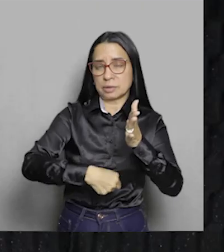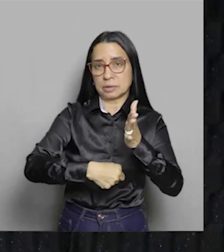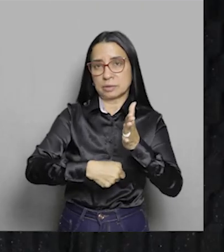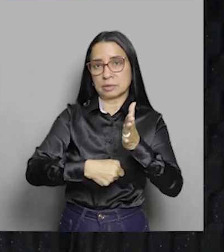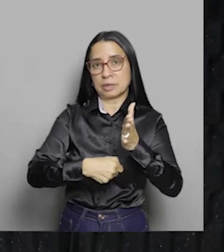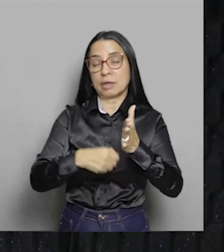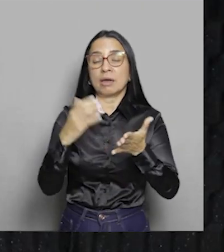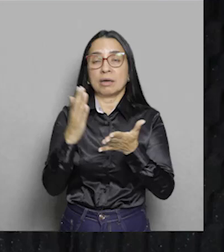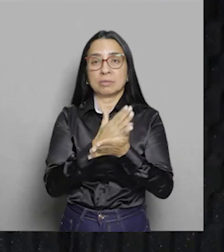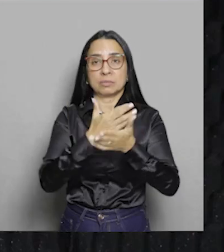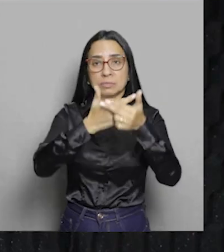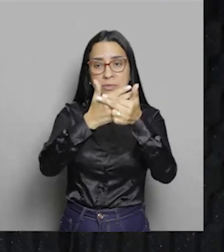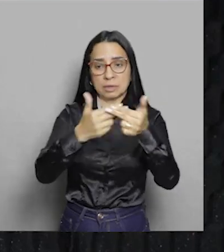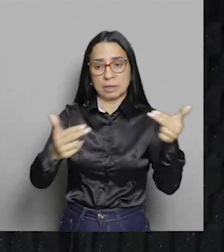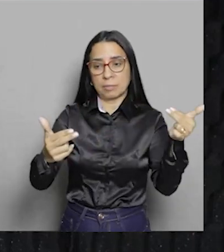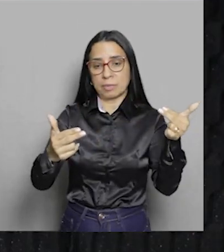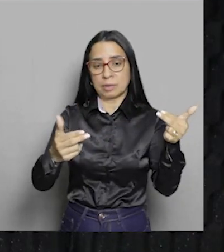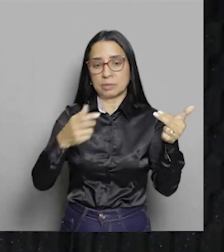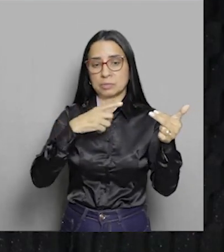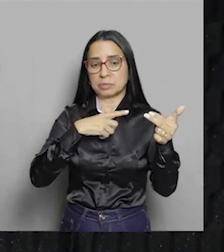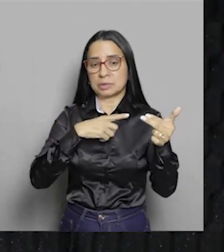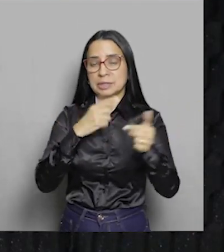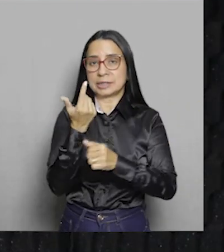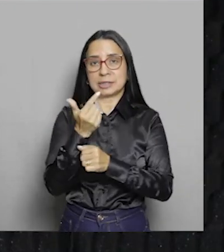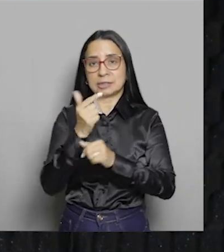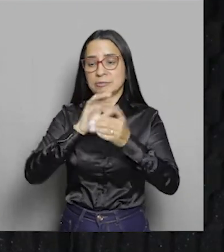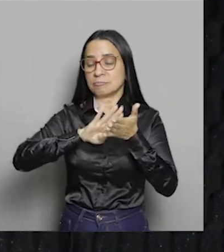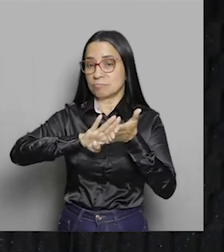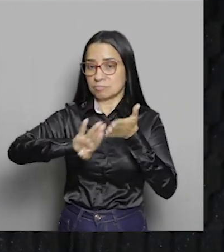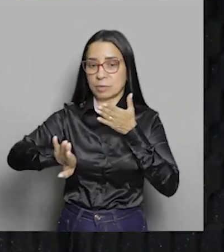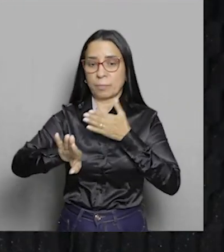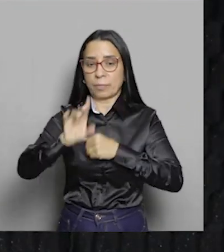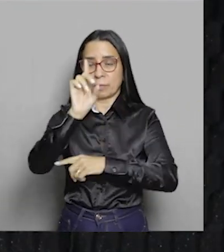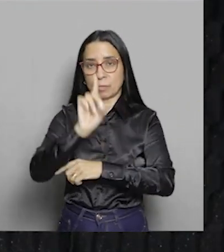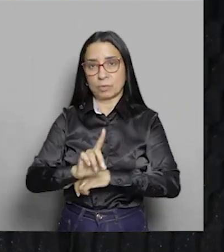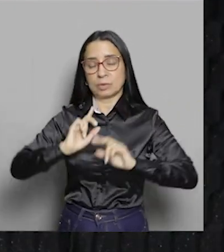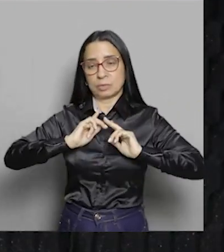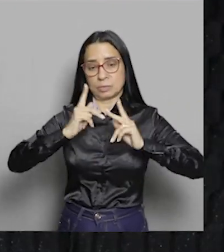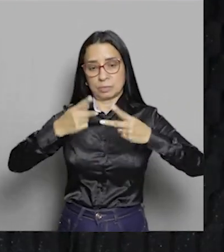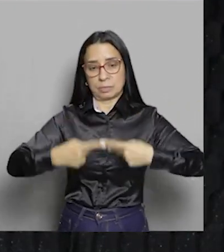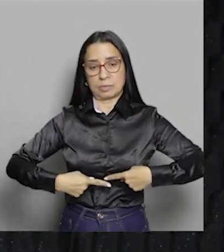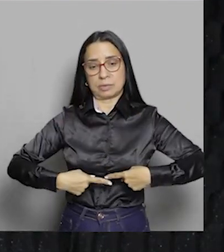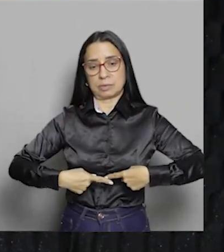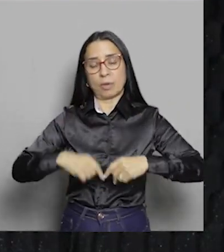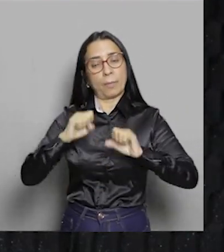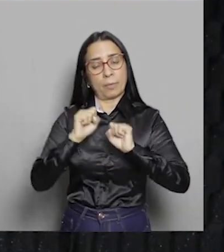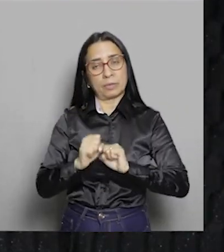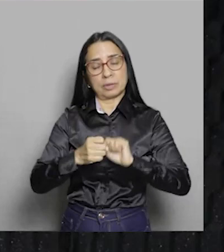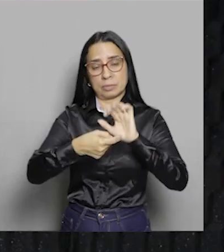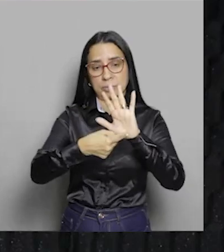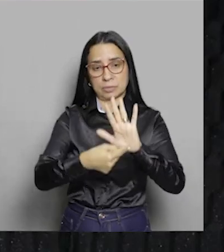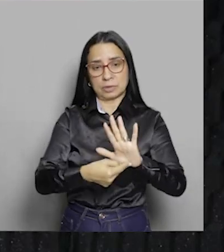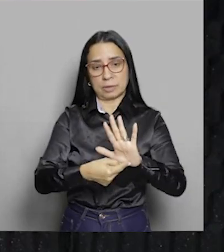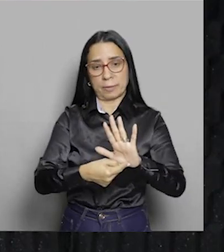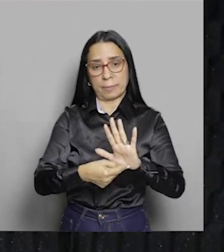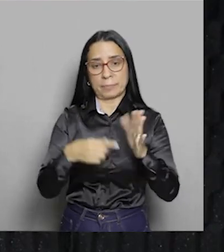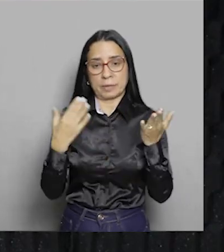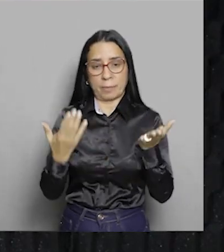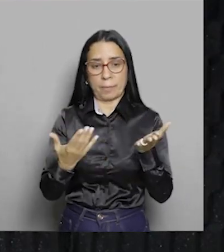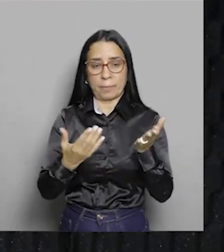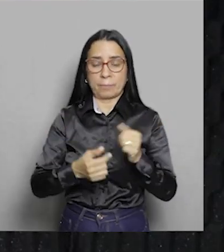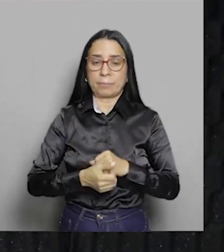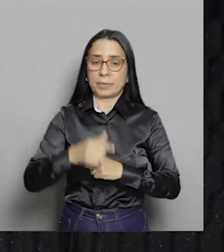direitos humanos desses nativos africanos, né, que nós podemos considerar. Então, a